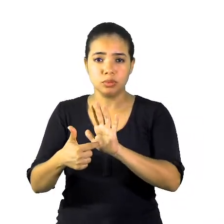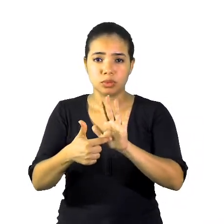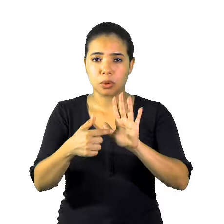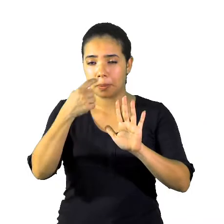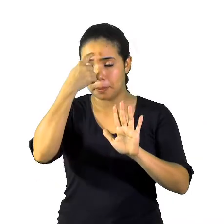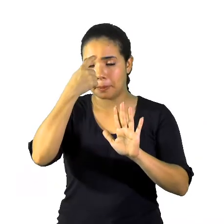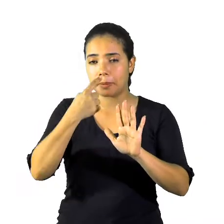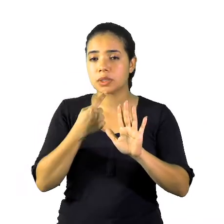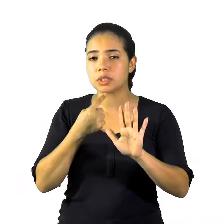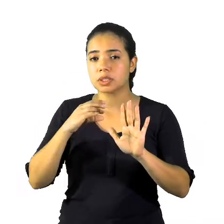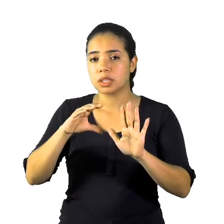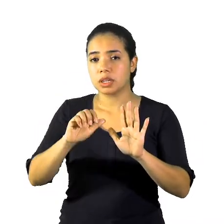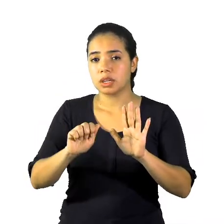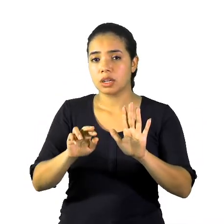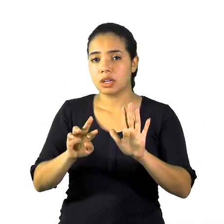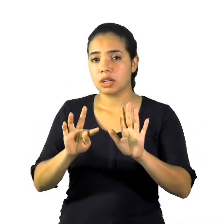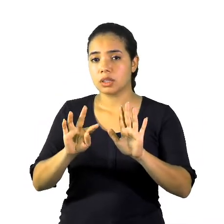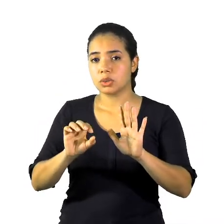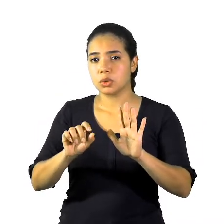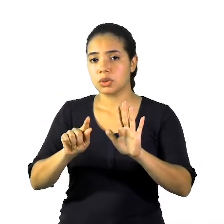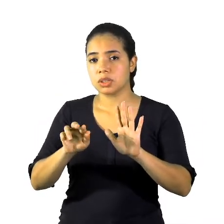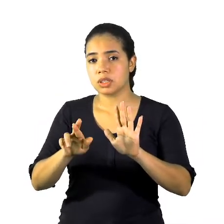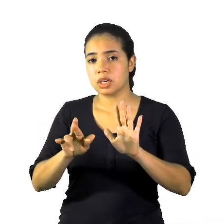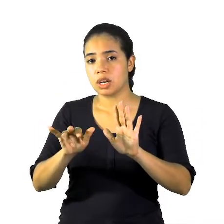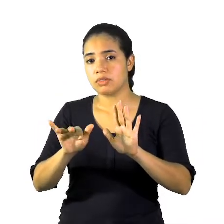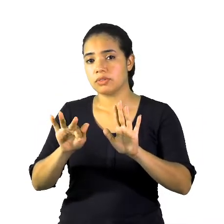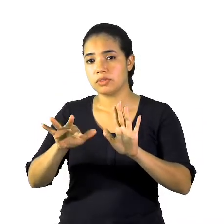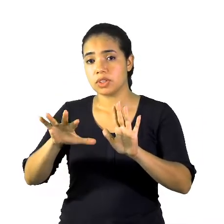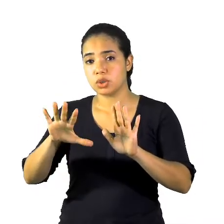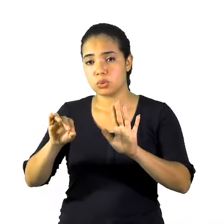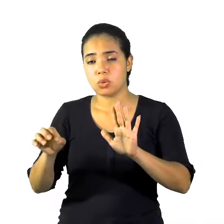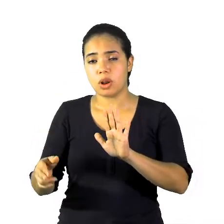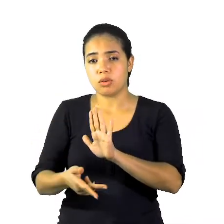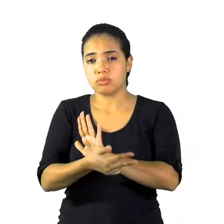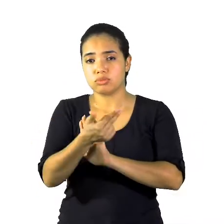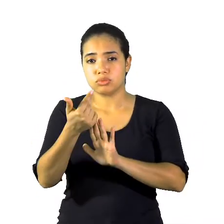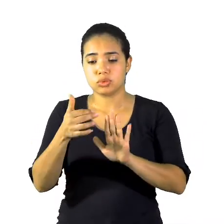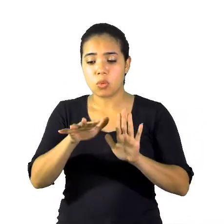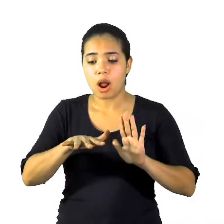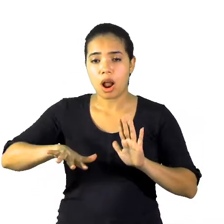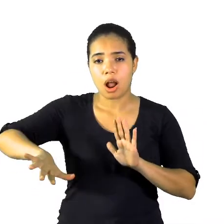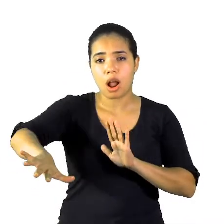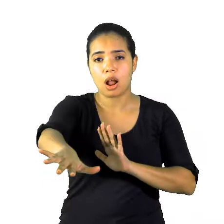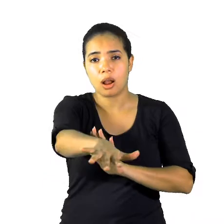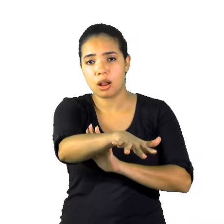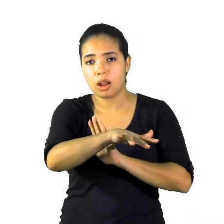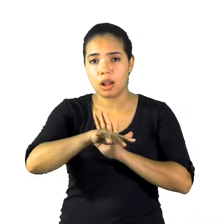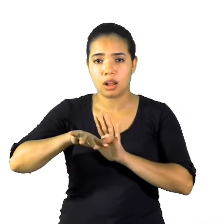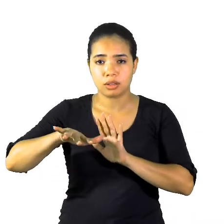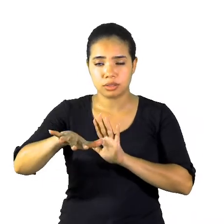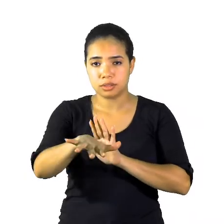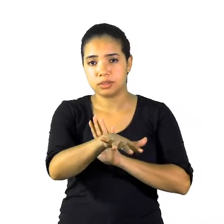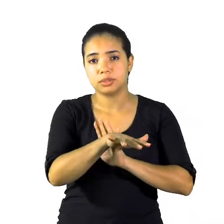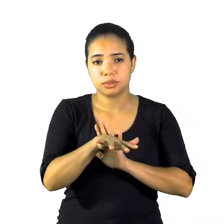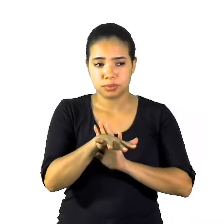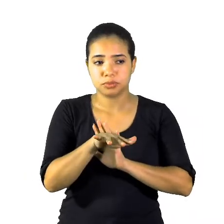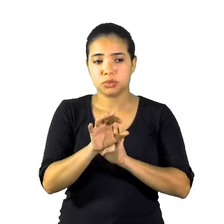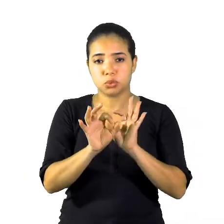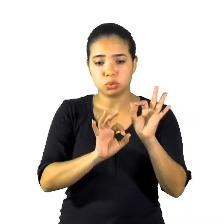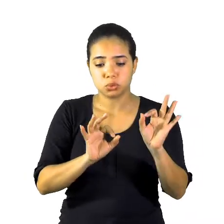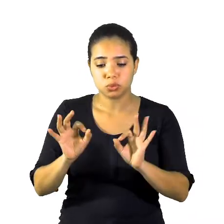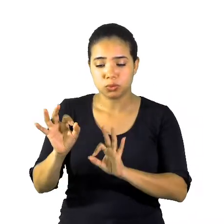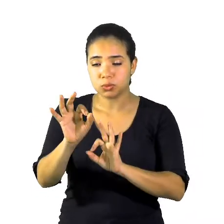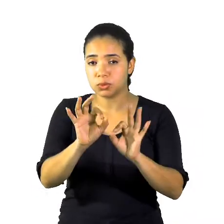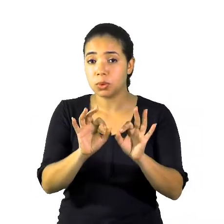uma determinada área. Um mapa produzido sem escala e sem procedimento padrão na sua elaboração.